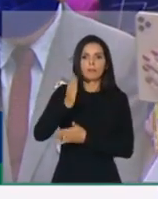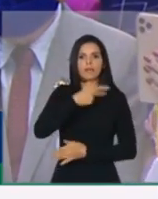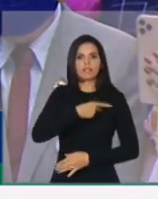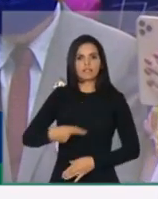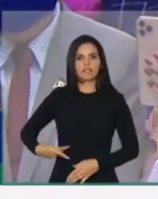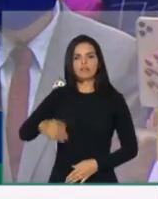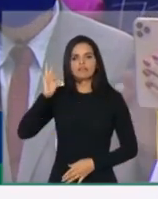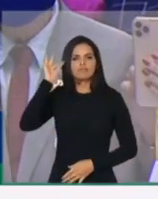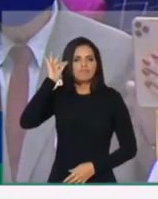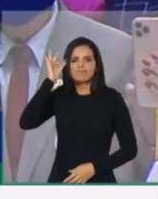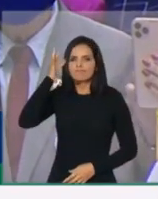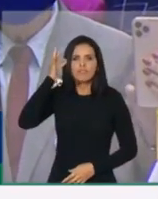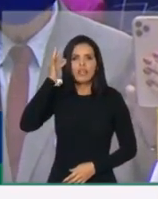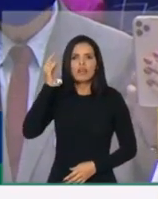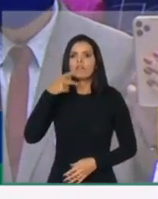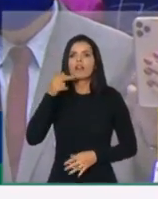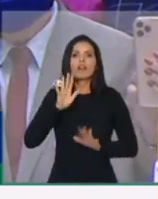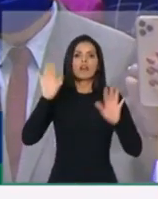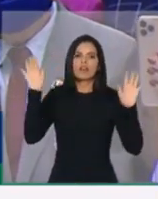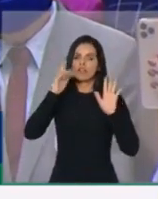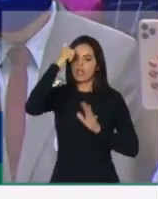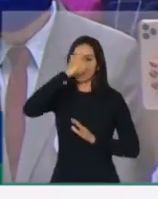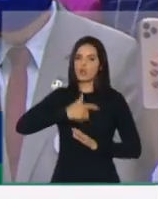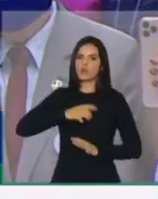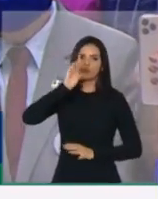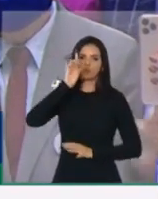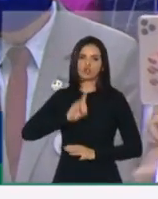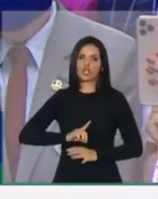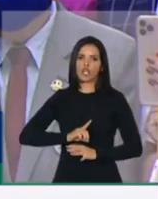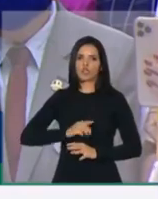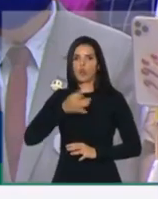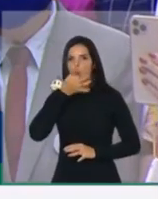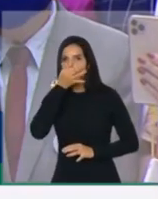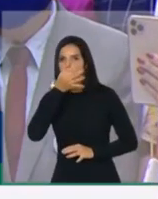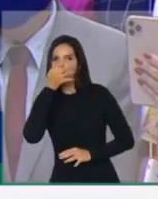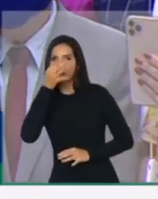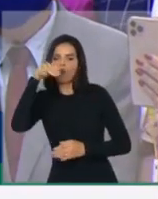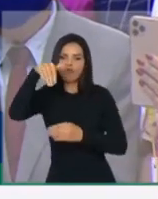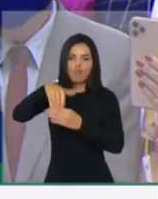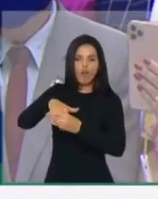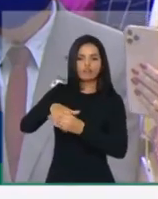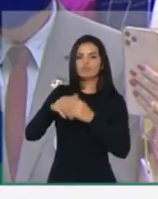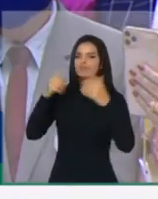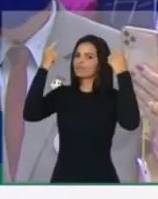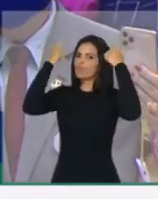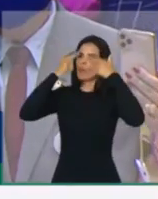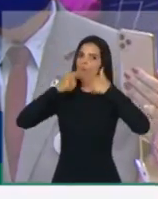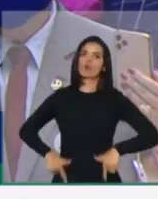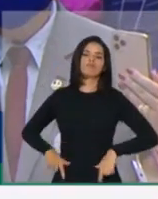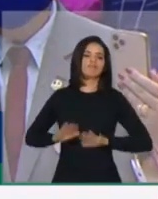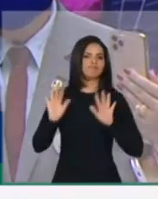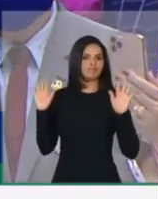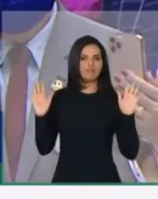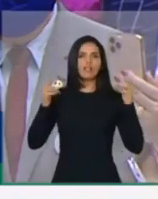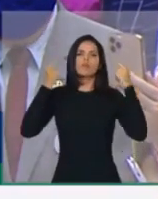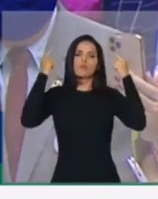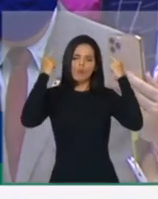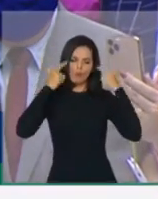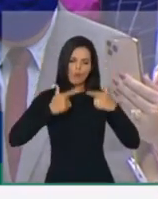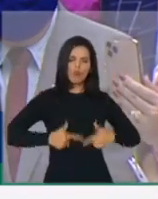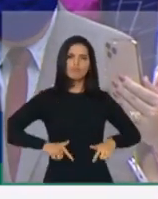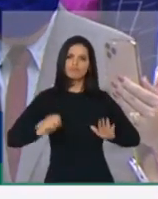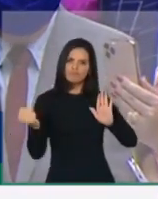ele automaticamente renuncia ao direito de ter posições, o direito do voto. A neutralidade deve marcar o